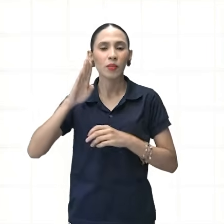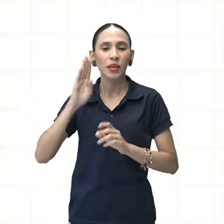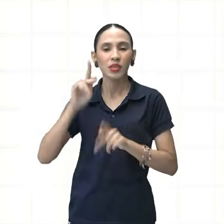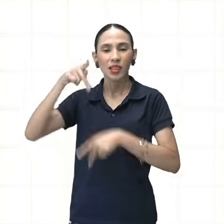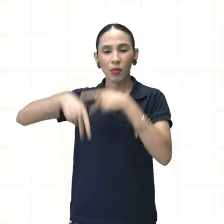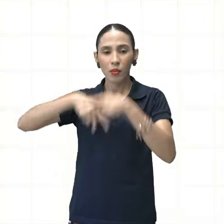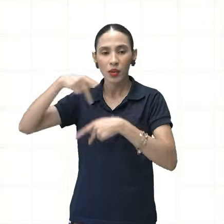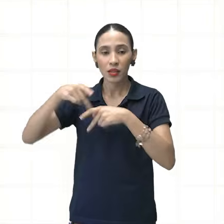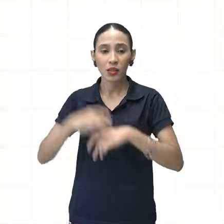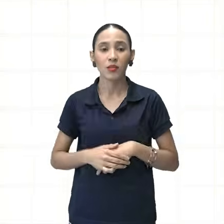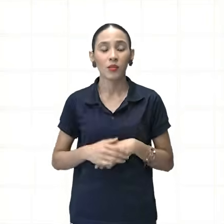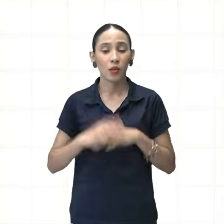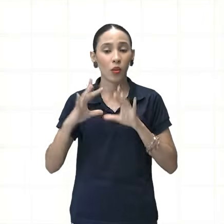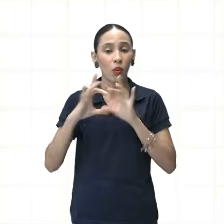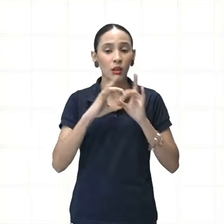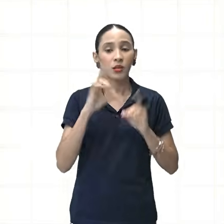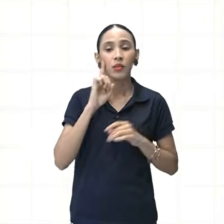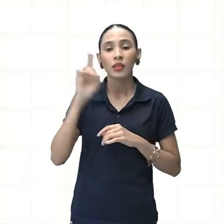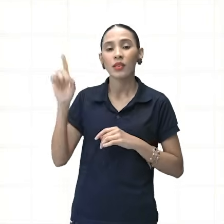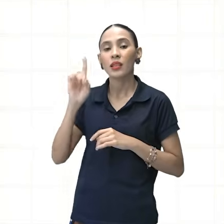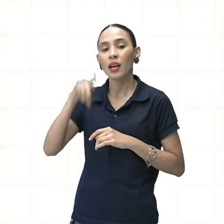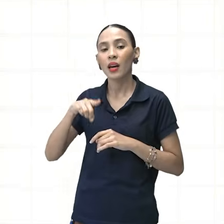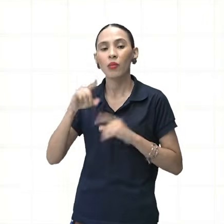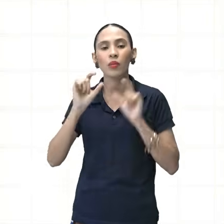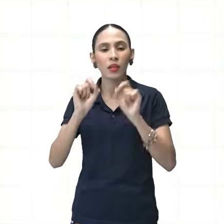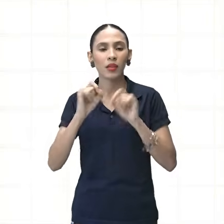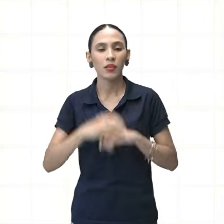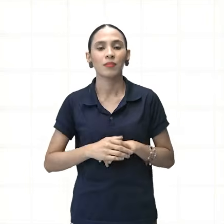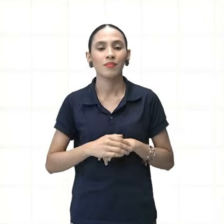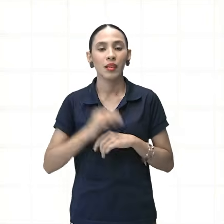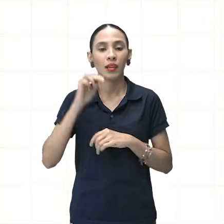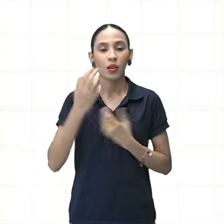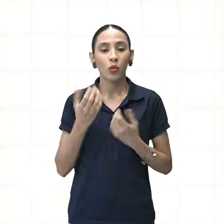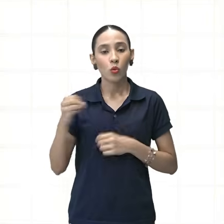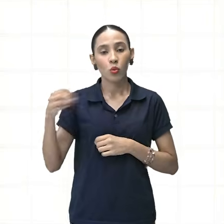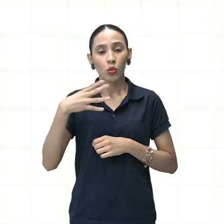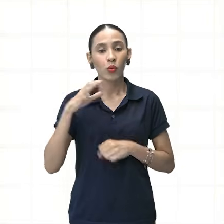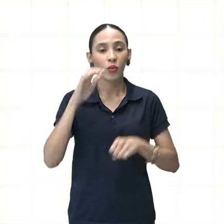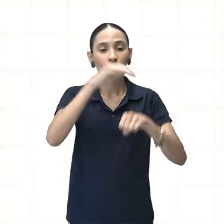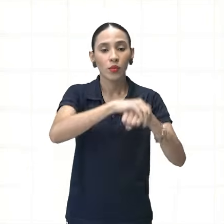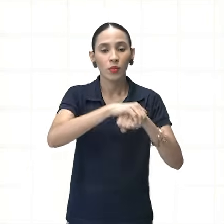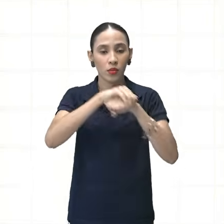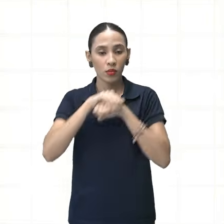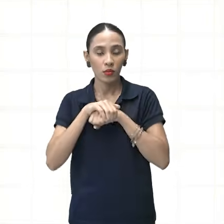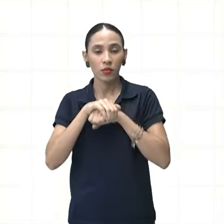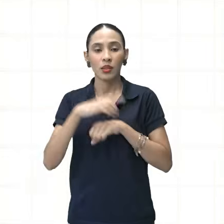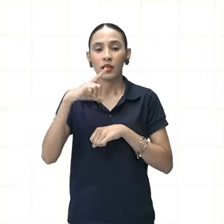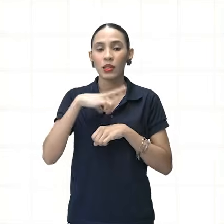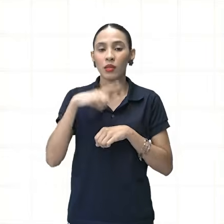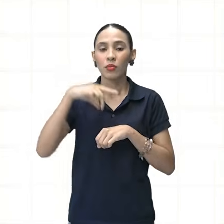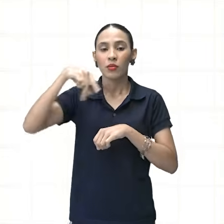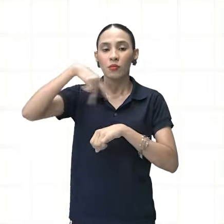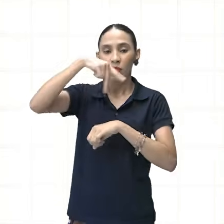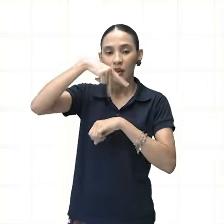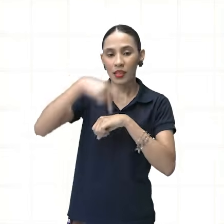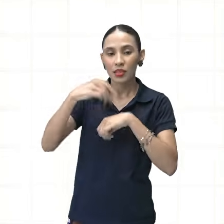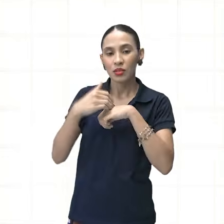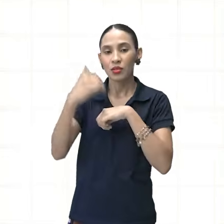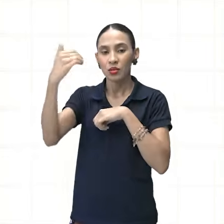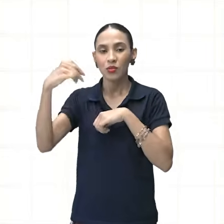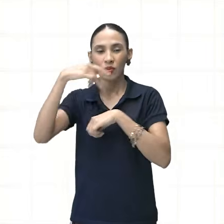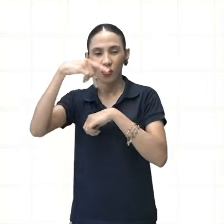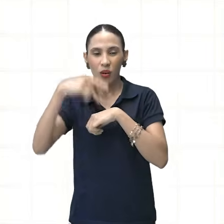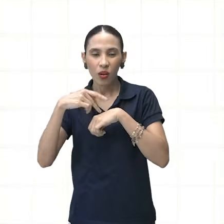população. Nesse contexto aqui, é justamente o que se encaixa com o neocolonialismo, com a presença de nações estrangeiras